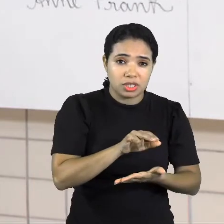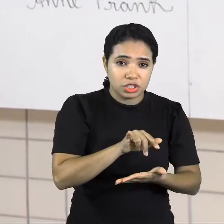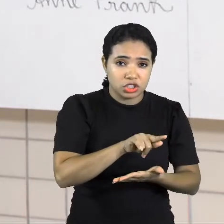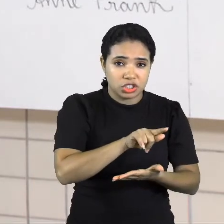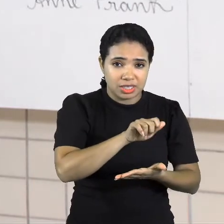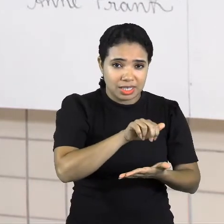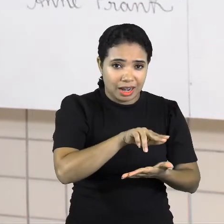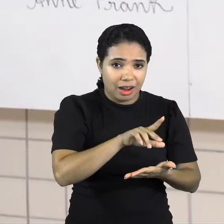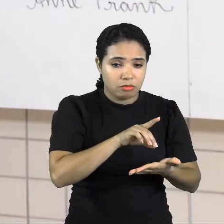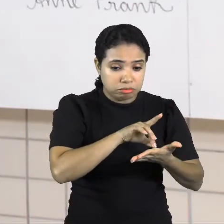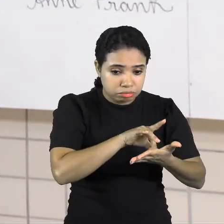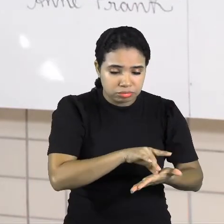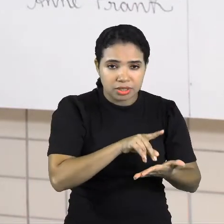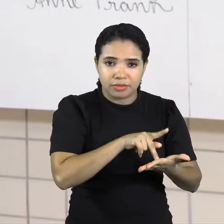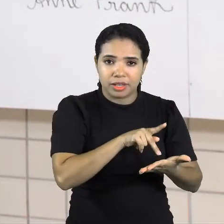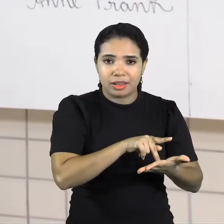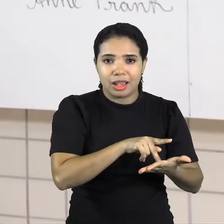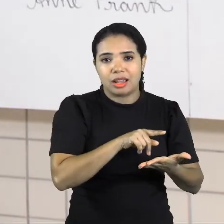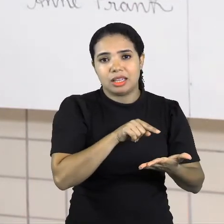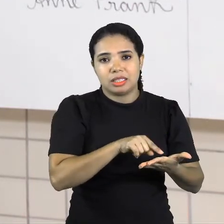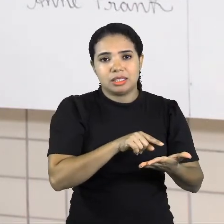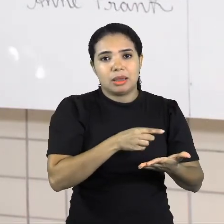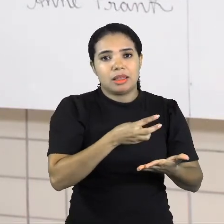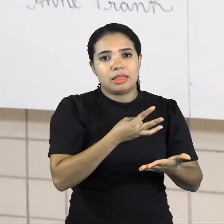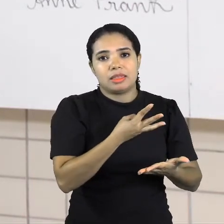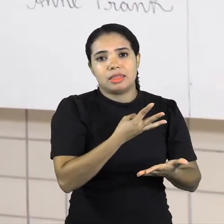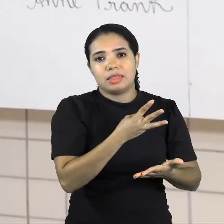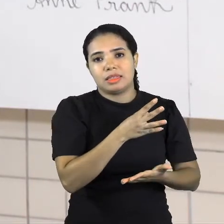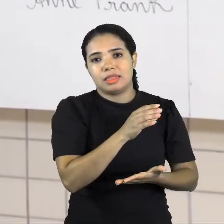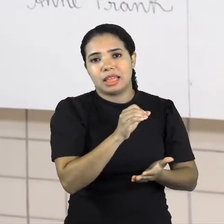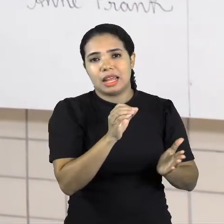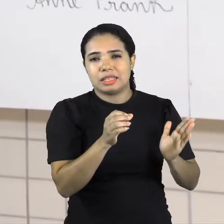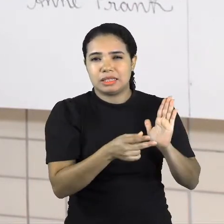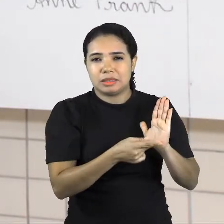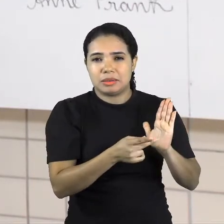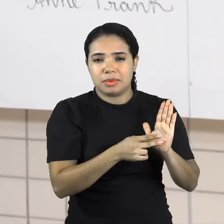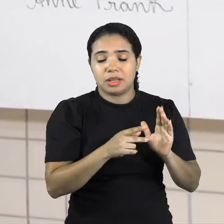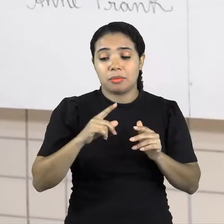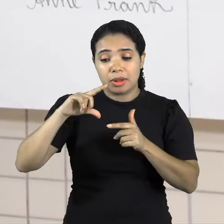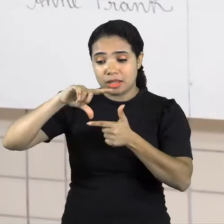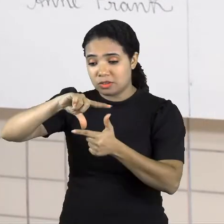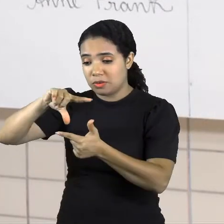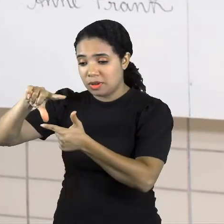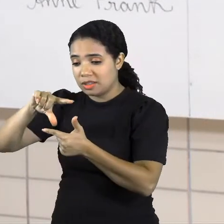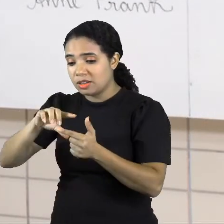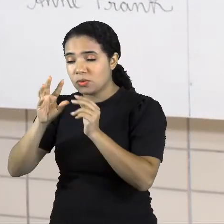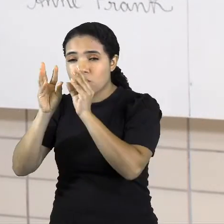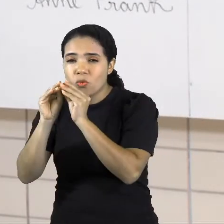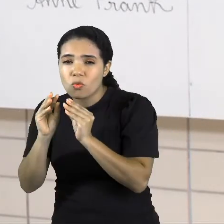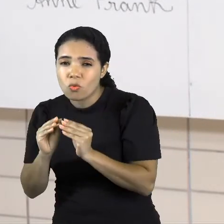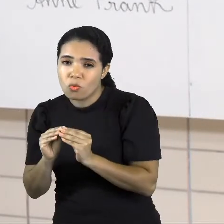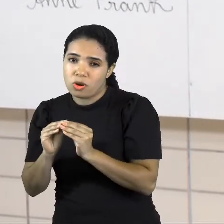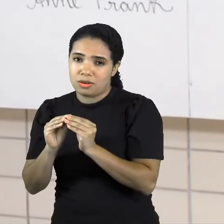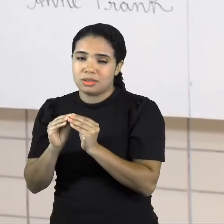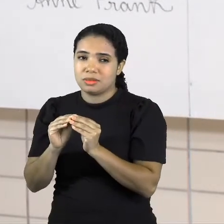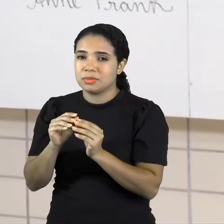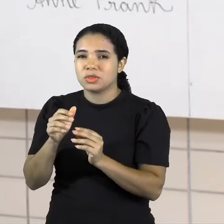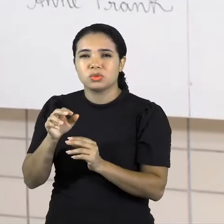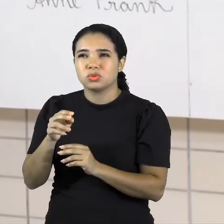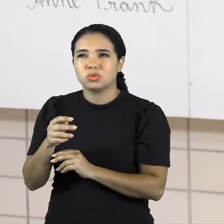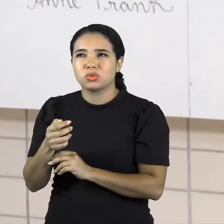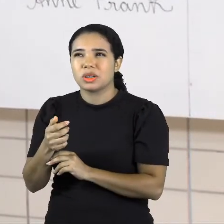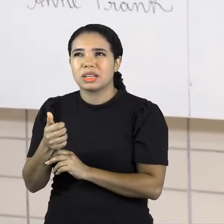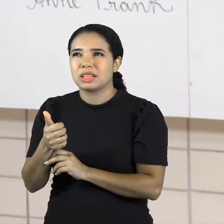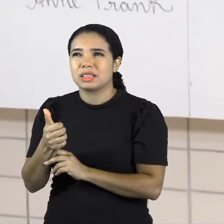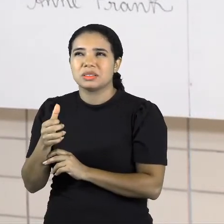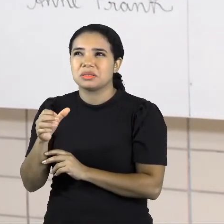em quadrinhos, não é tão, é 100 e pouco, se eu não me engano, eu não lembro bem o número, mas não chega nem a 100, acho que 90 e